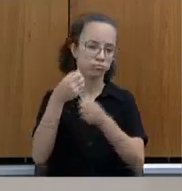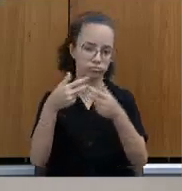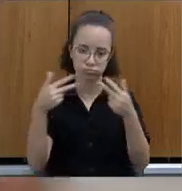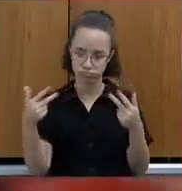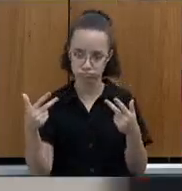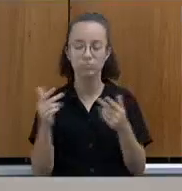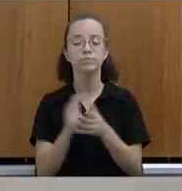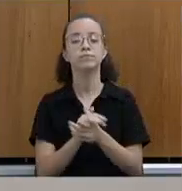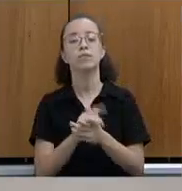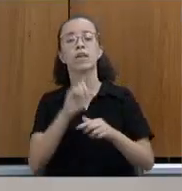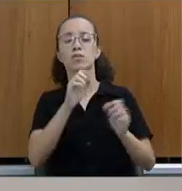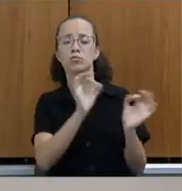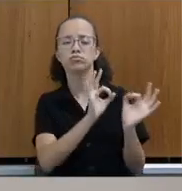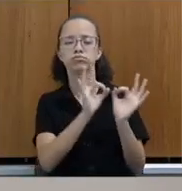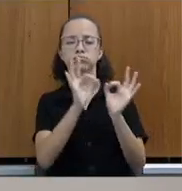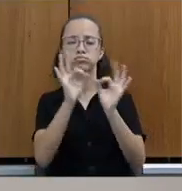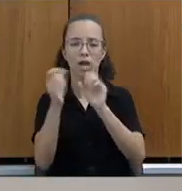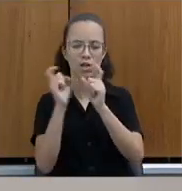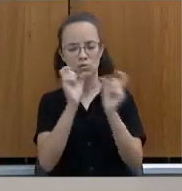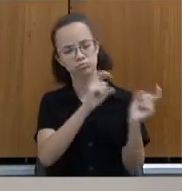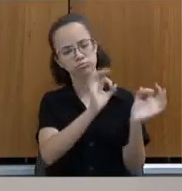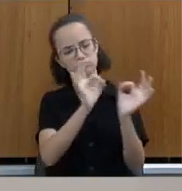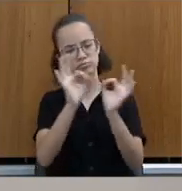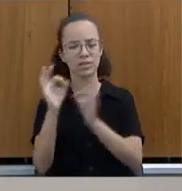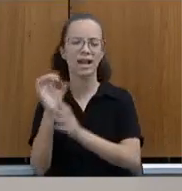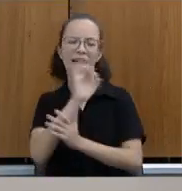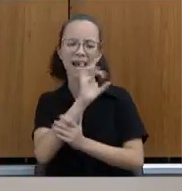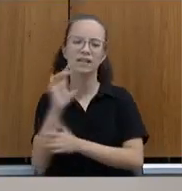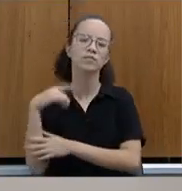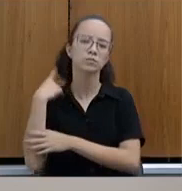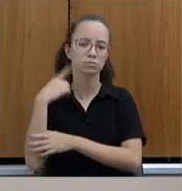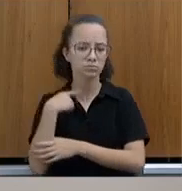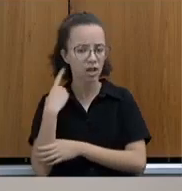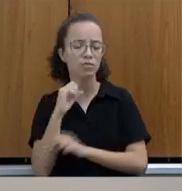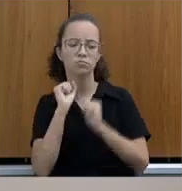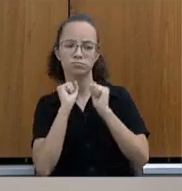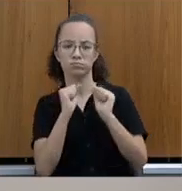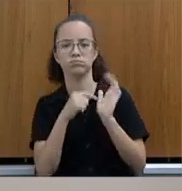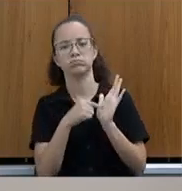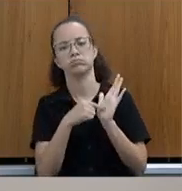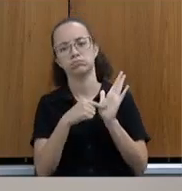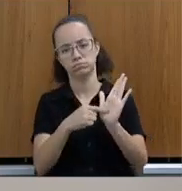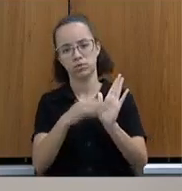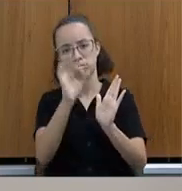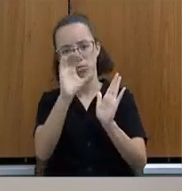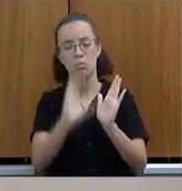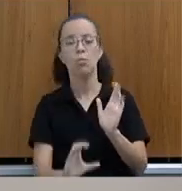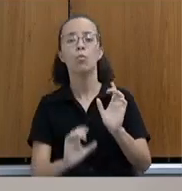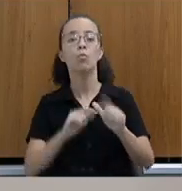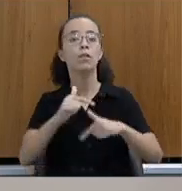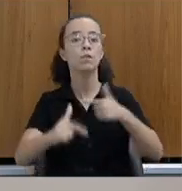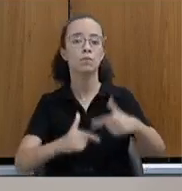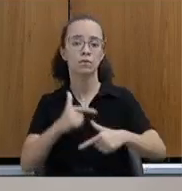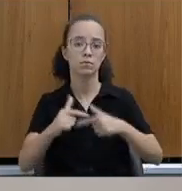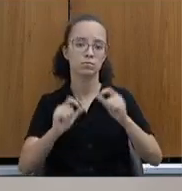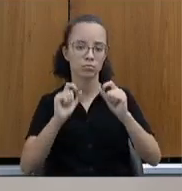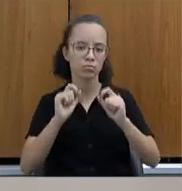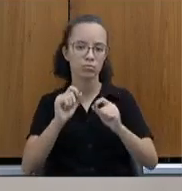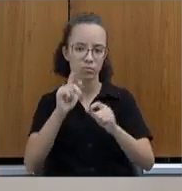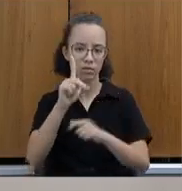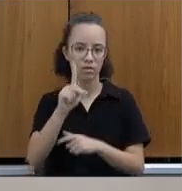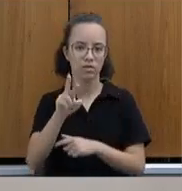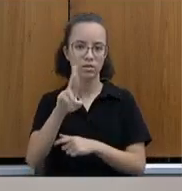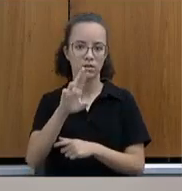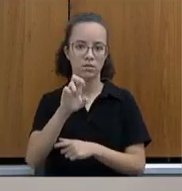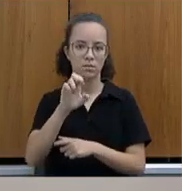No decorrer da reunião, os deputados e as deputadas poderão apresentar na comissão de trabalho da Previdência e